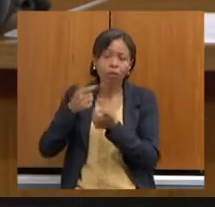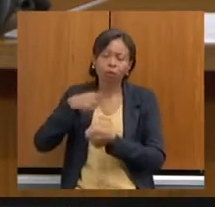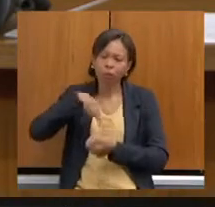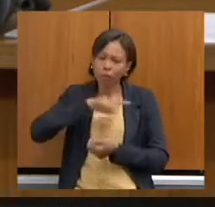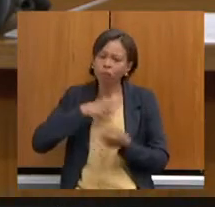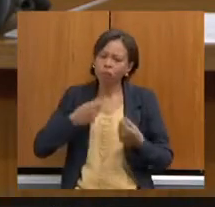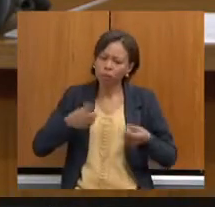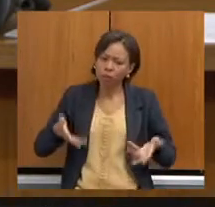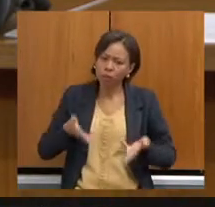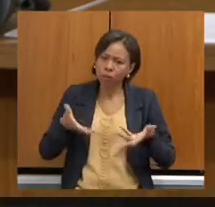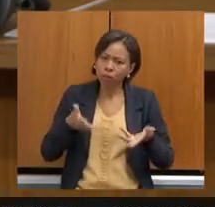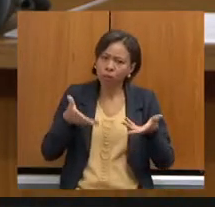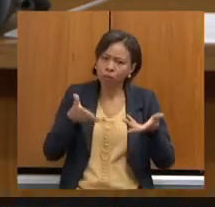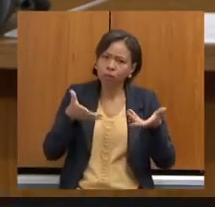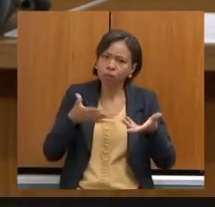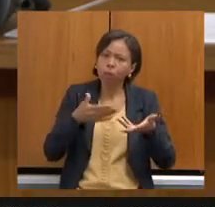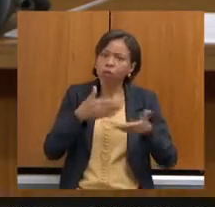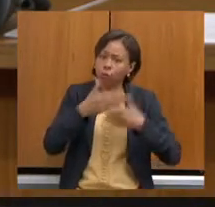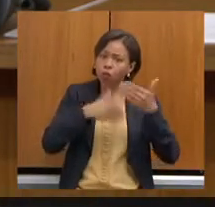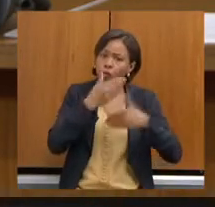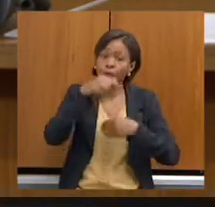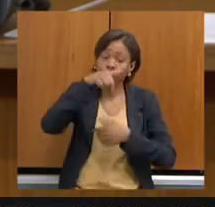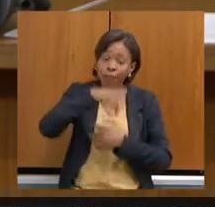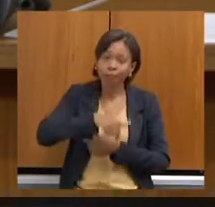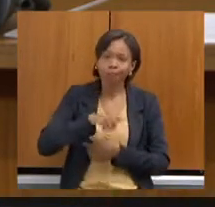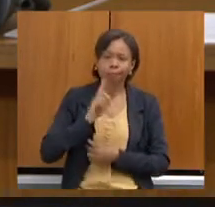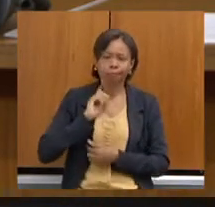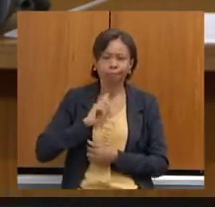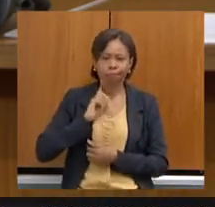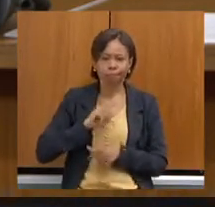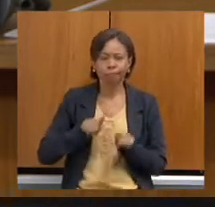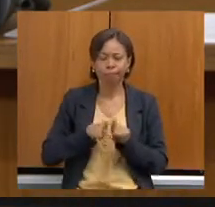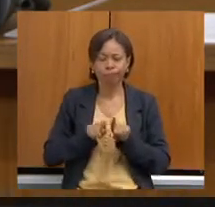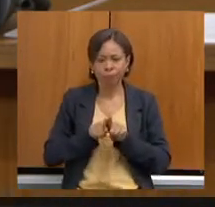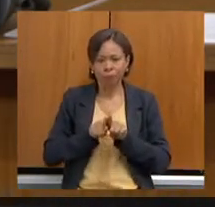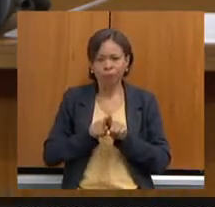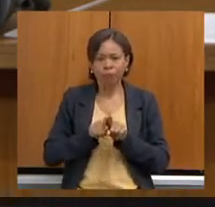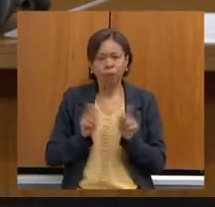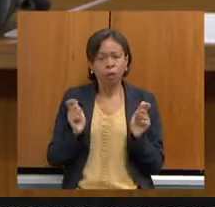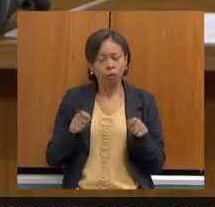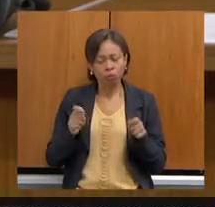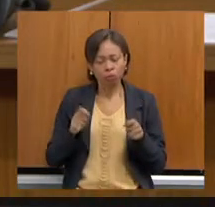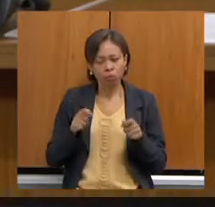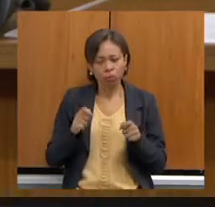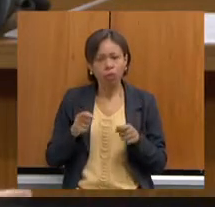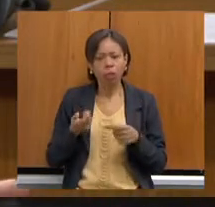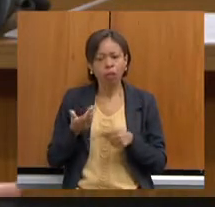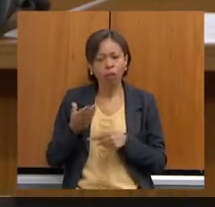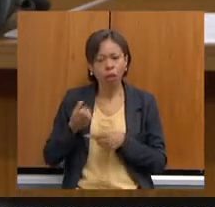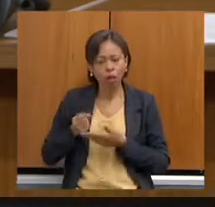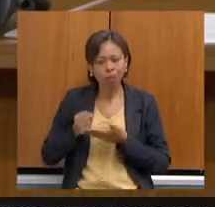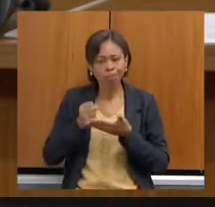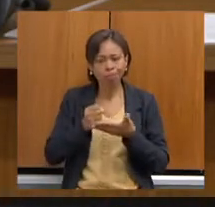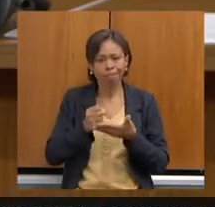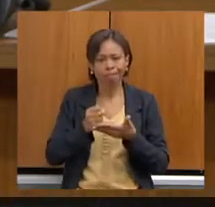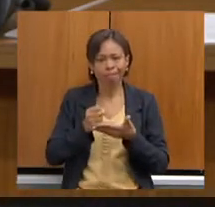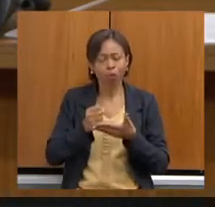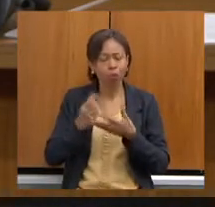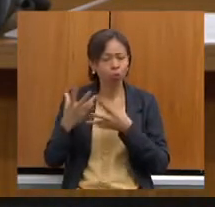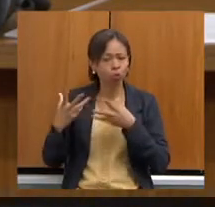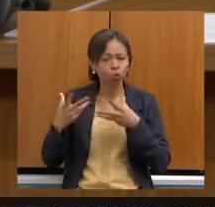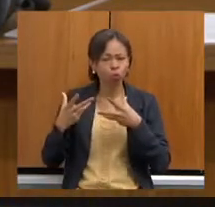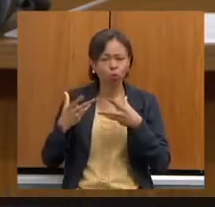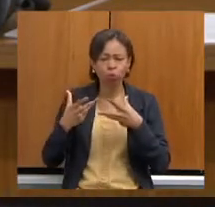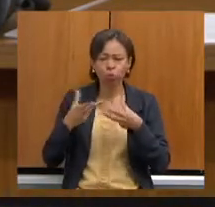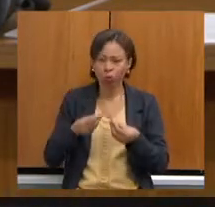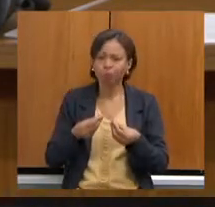incentivar e ajudar essa produção do nosso estado que a gente consiga atender melhor a todas as nossas demandas